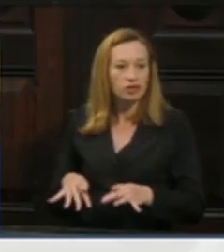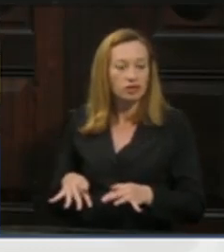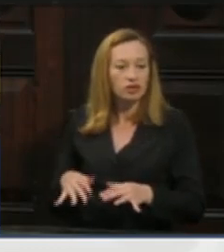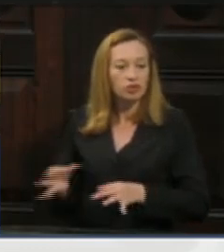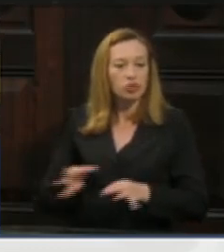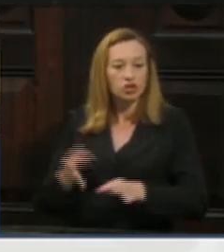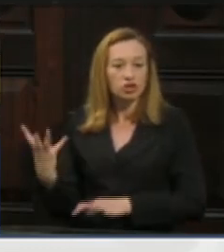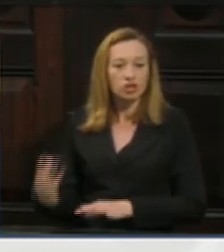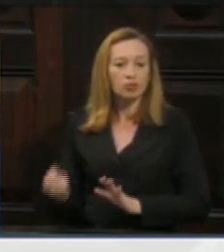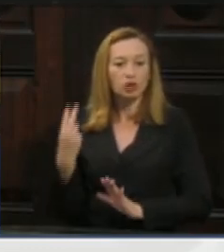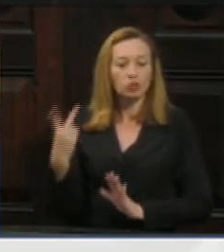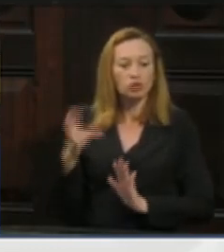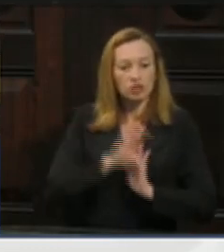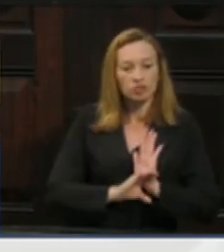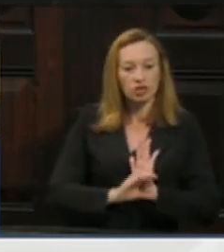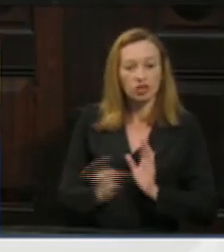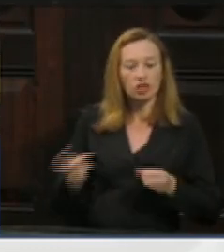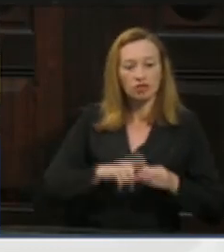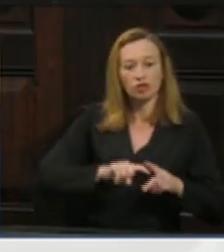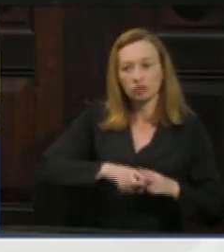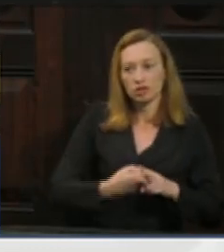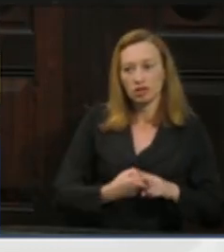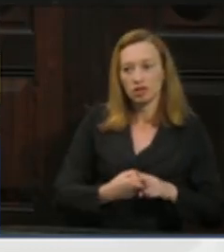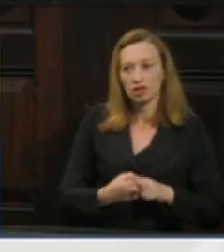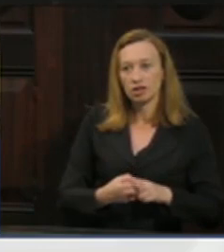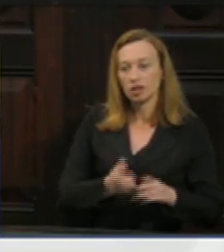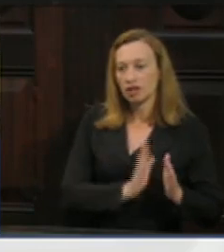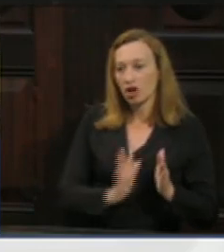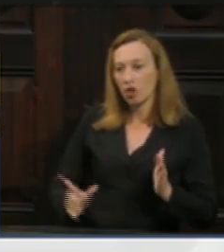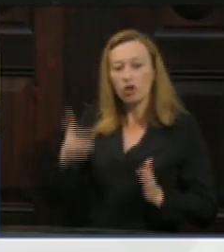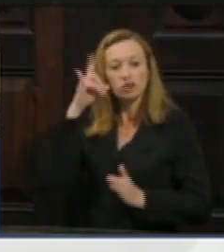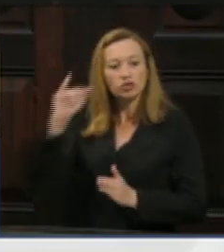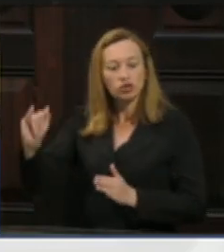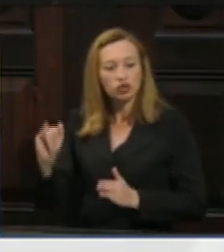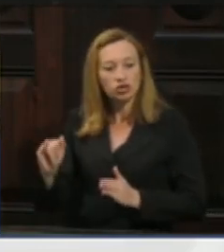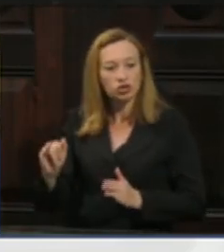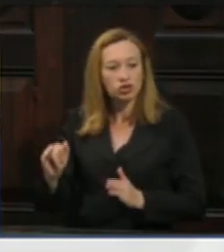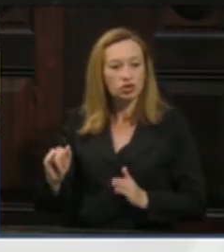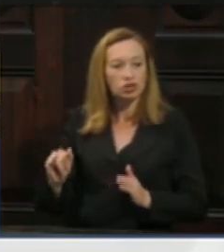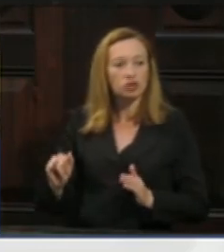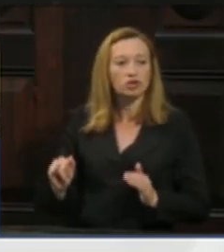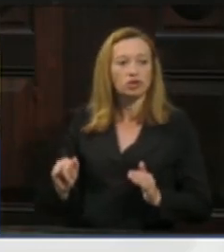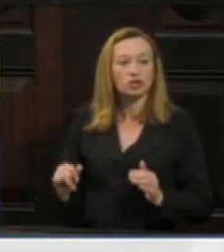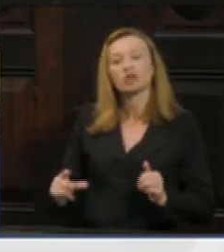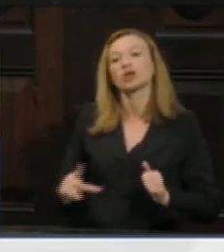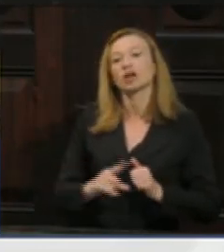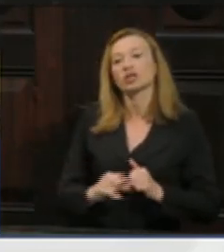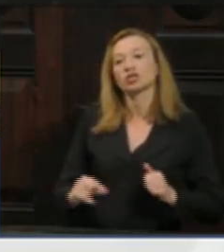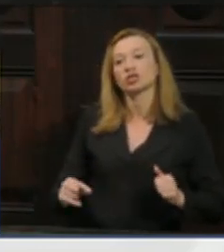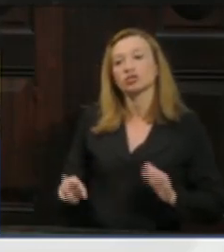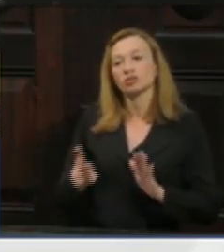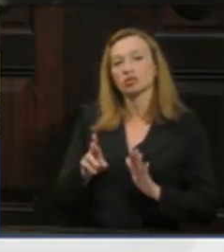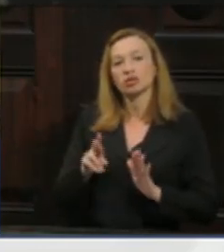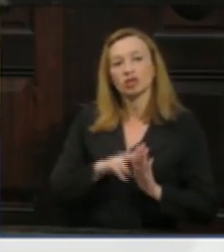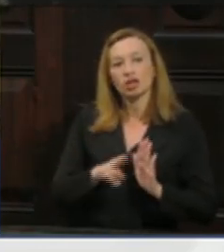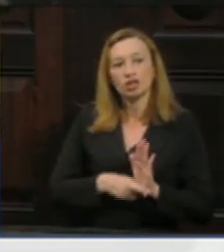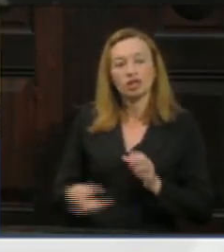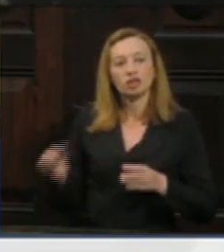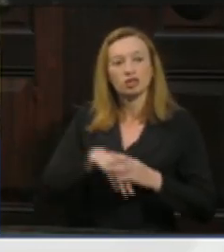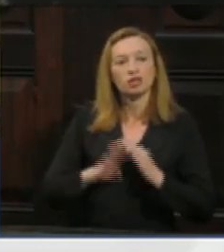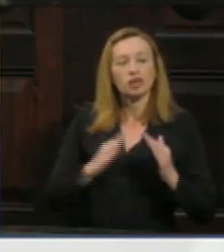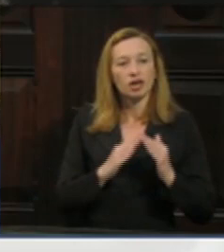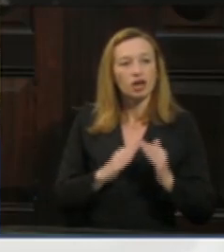9 emendas e retorna às comissões. Projeto de resolução 844/2018, de autoria do deputado André Siciliano e Paulo Ramos, que cria o diploma no Patrimônio Histórico,